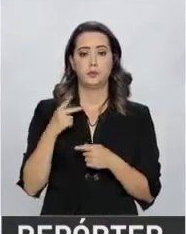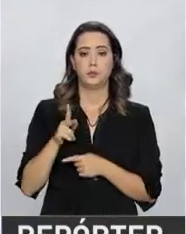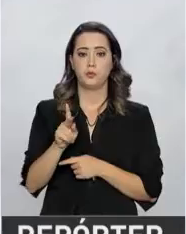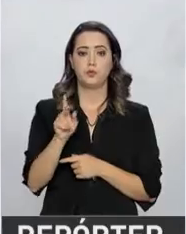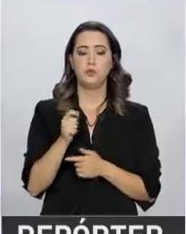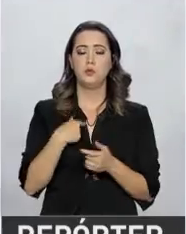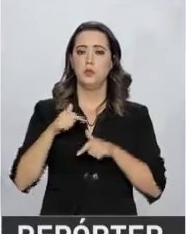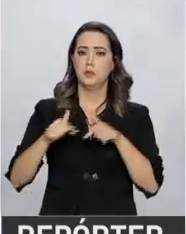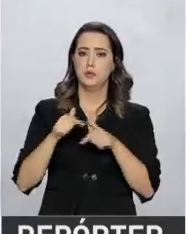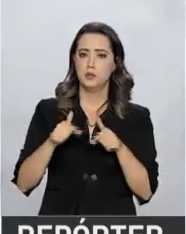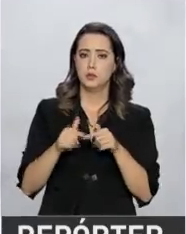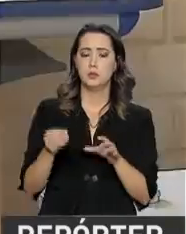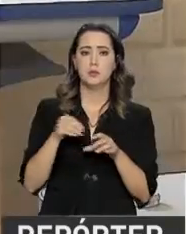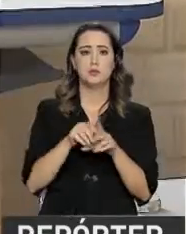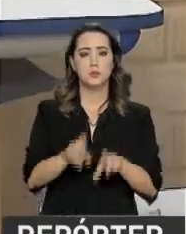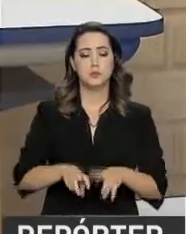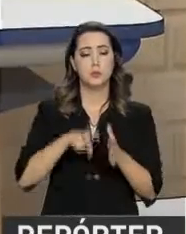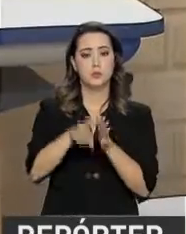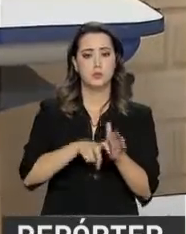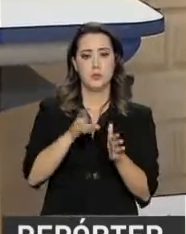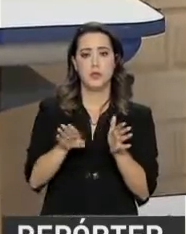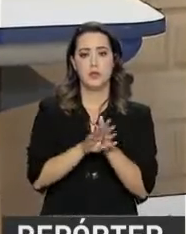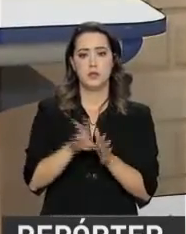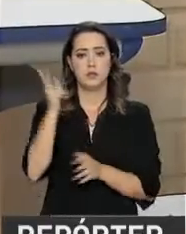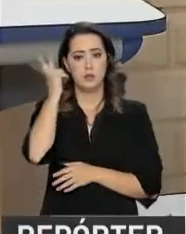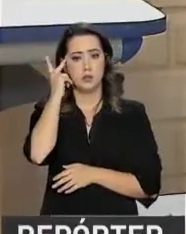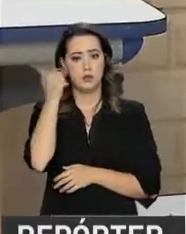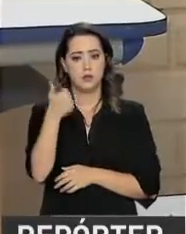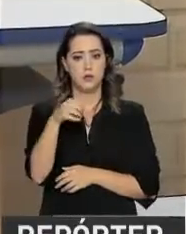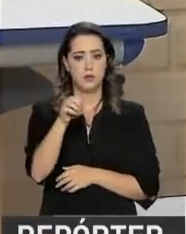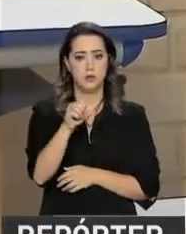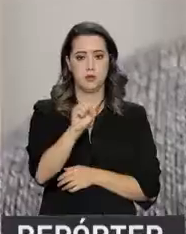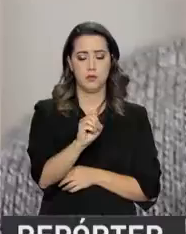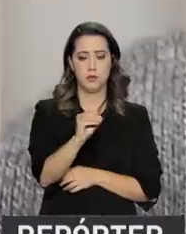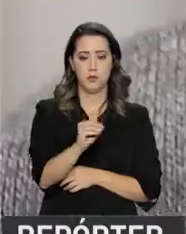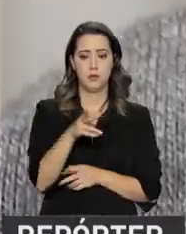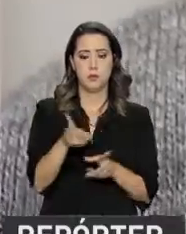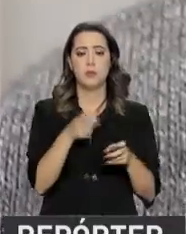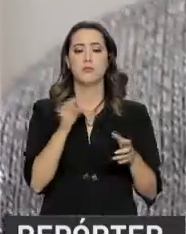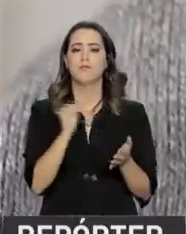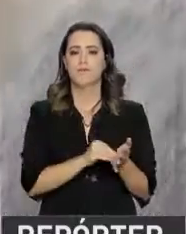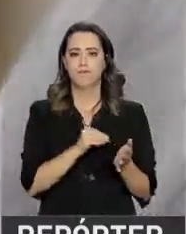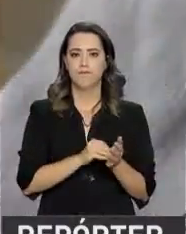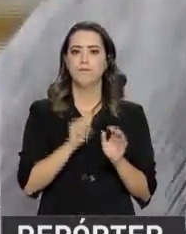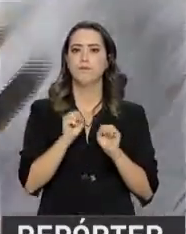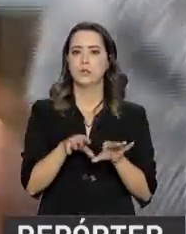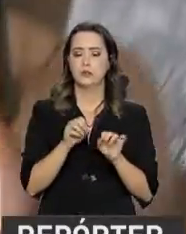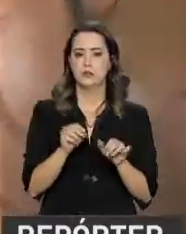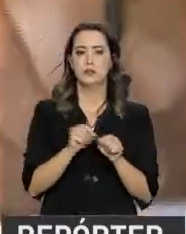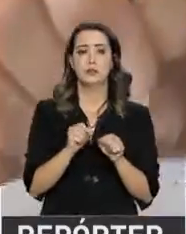roça e no interior de pernambuco ao chegar a são paulo na década de 1980 percebeu a falta de educação formal